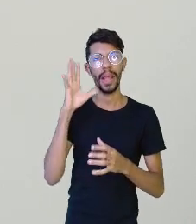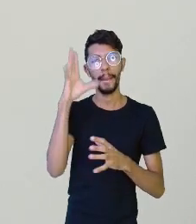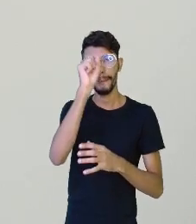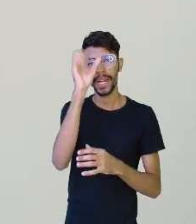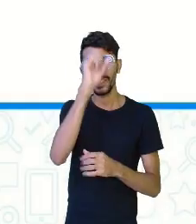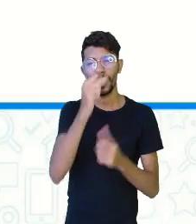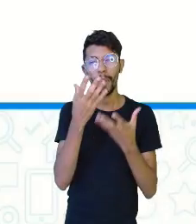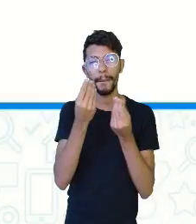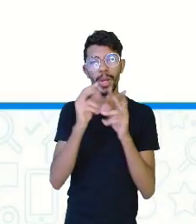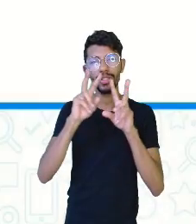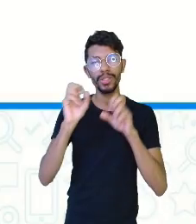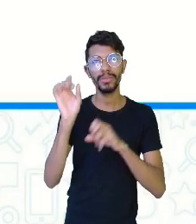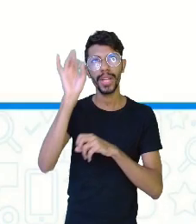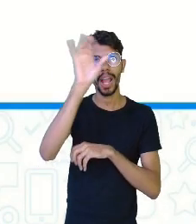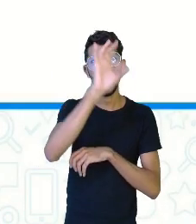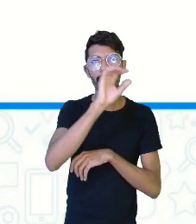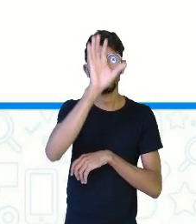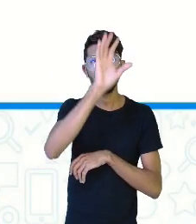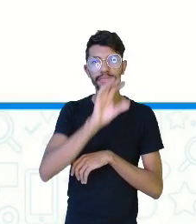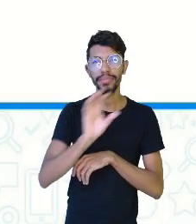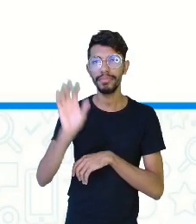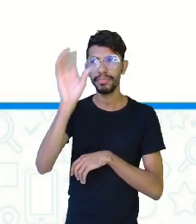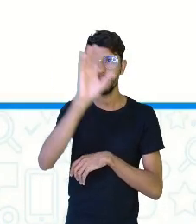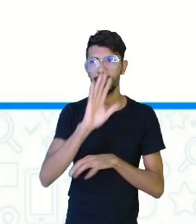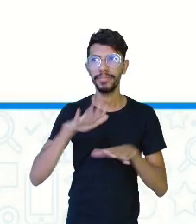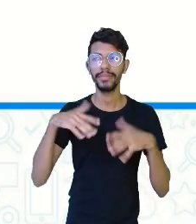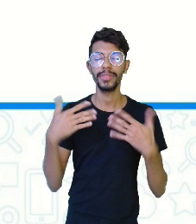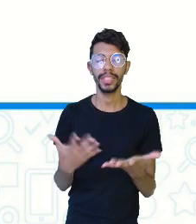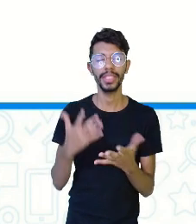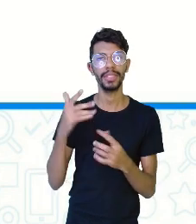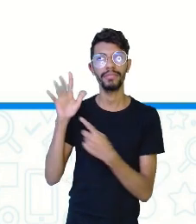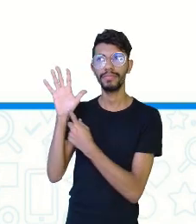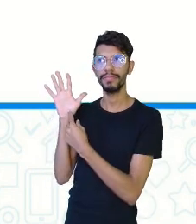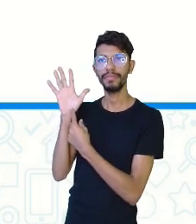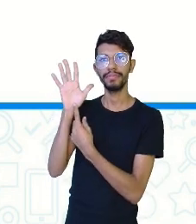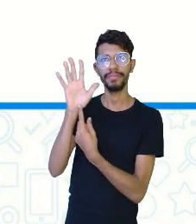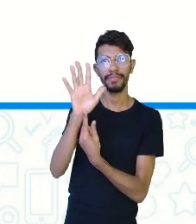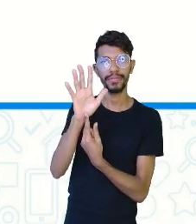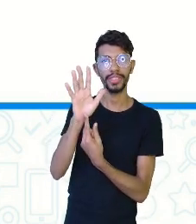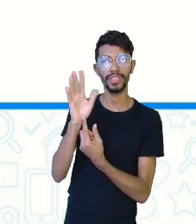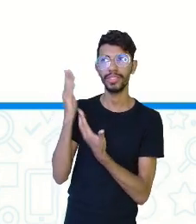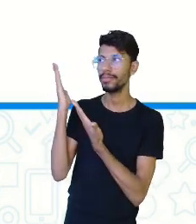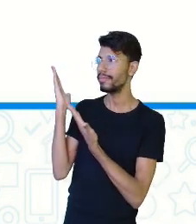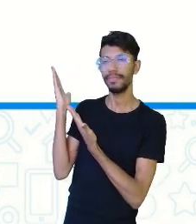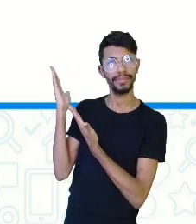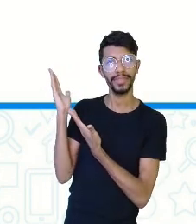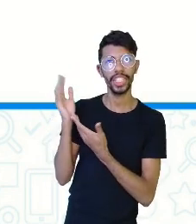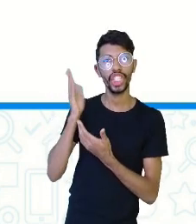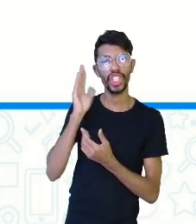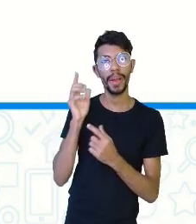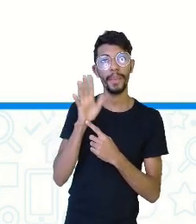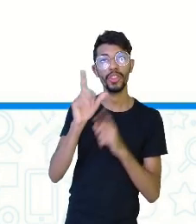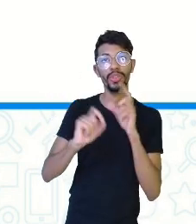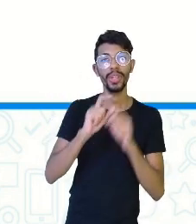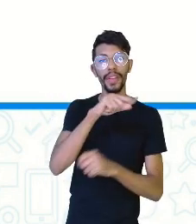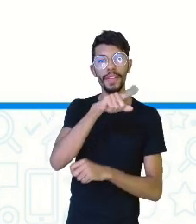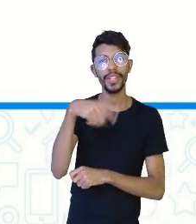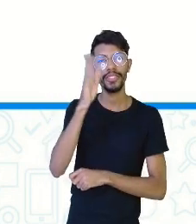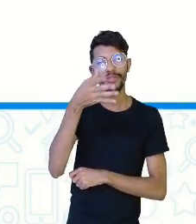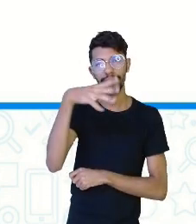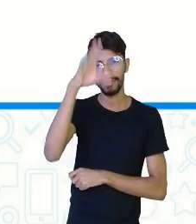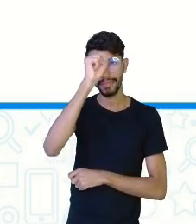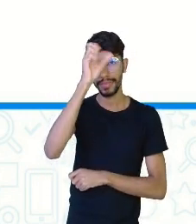que você está vendo na tela está mostrando o que você já aprendeu, que o Brasil, ele possui